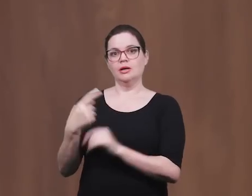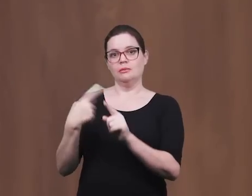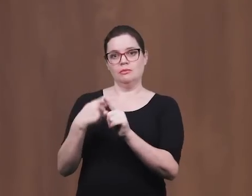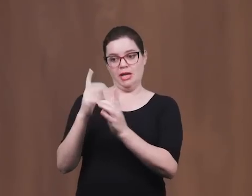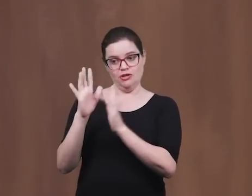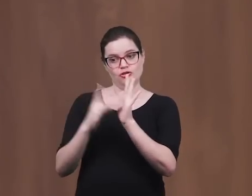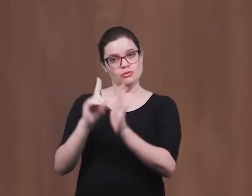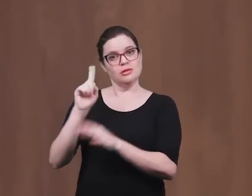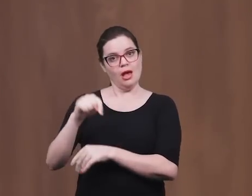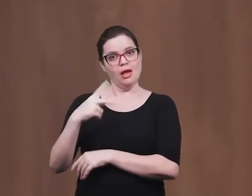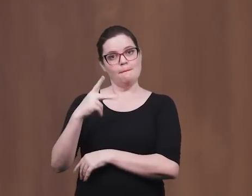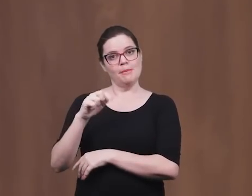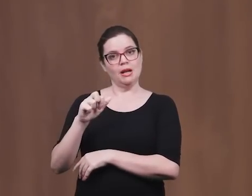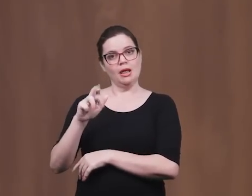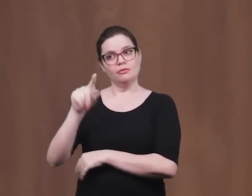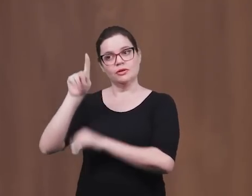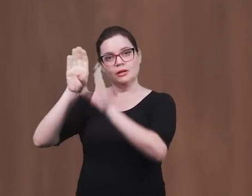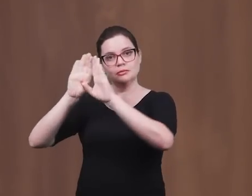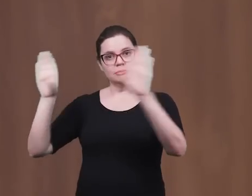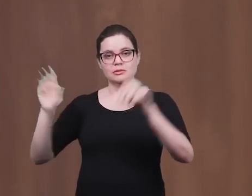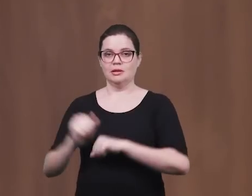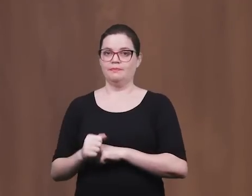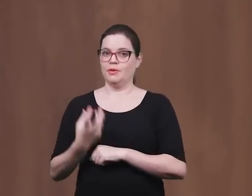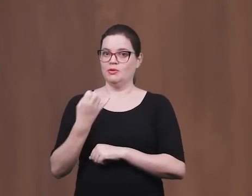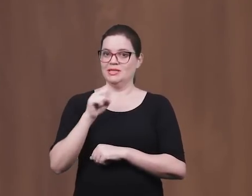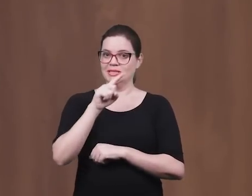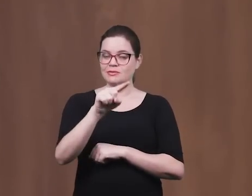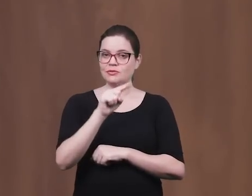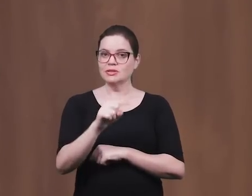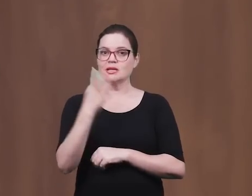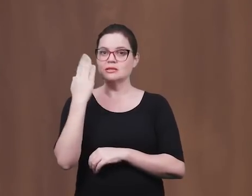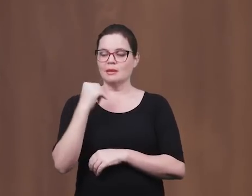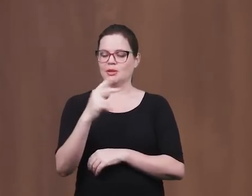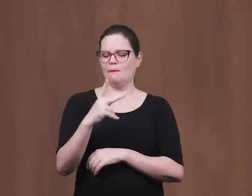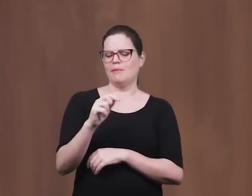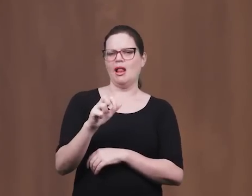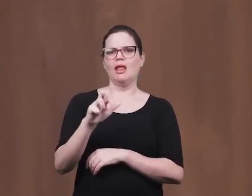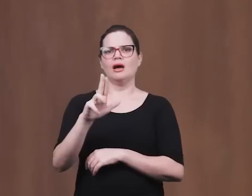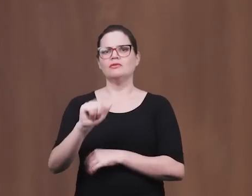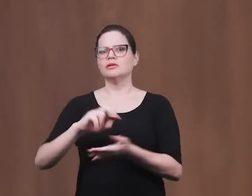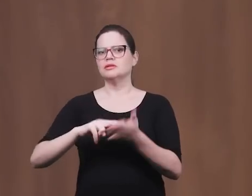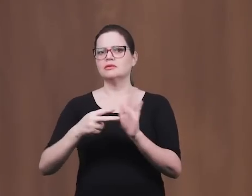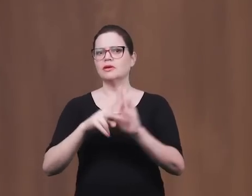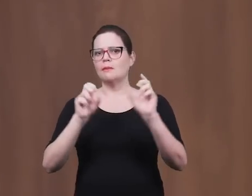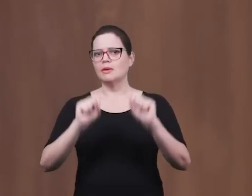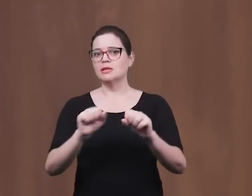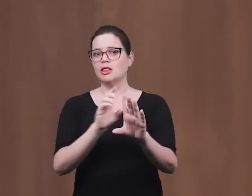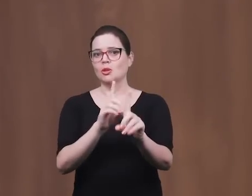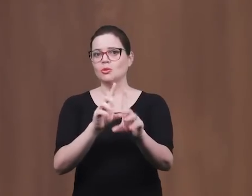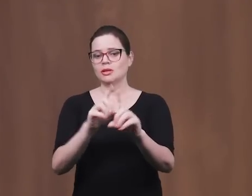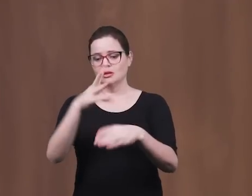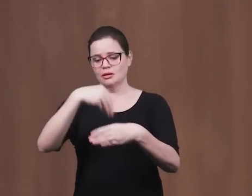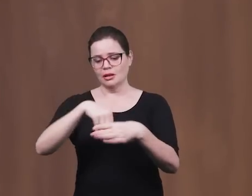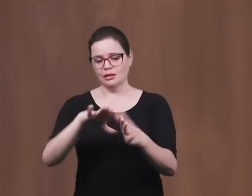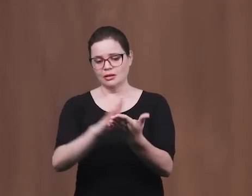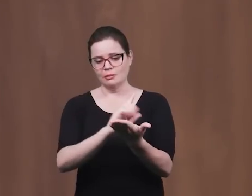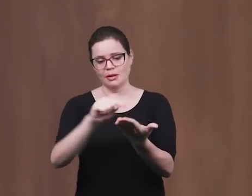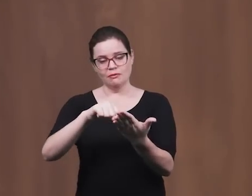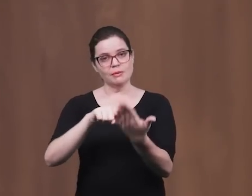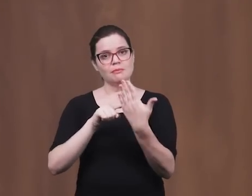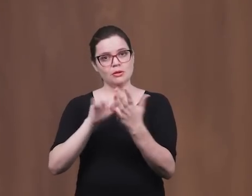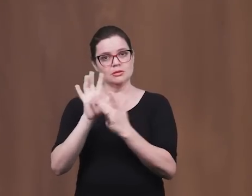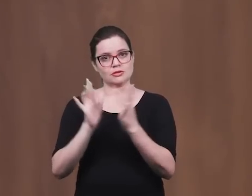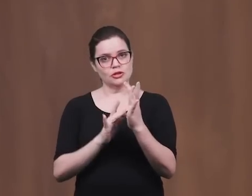vivo, e quando o homem se alimenta da palavra, aqui na figura do cordeiro,